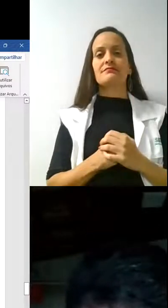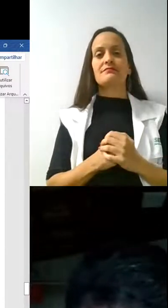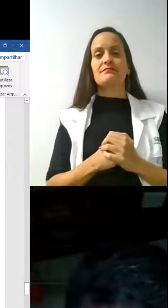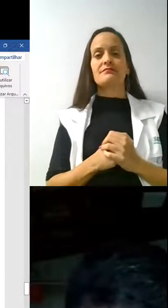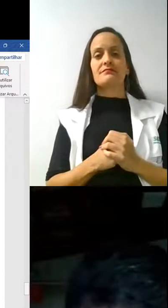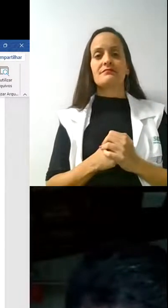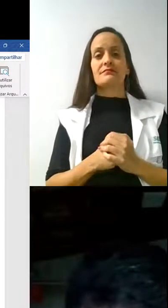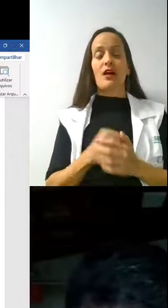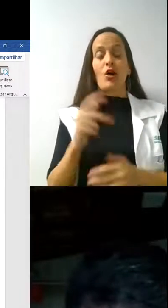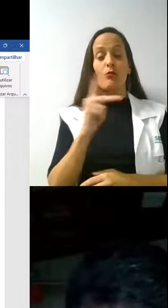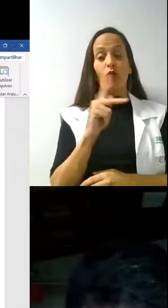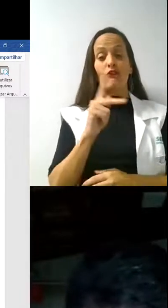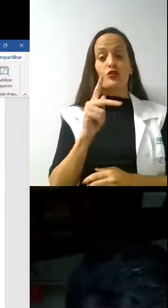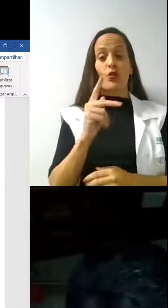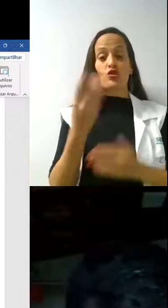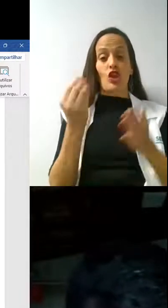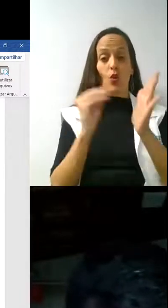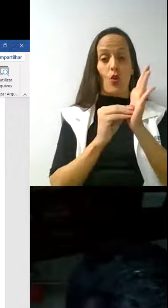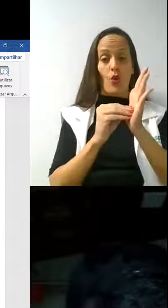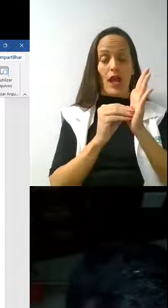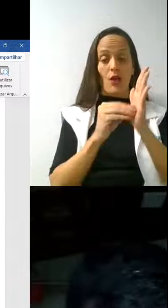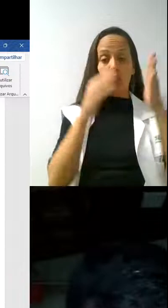separado. E vou excluir essa aqui também, essa linha.